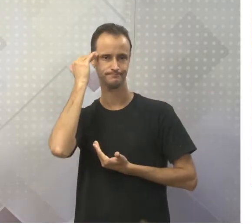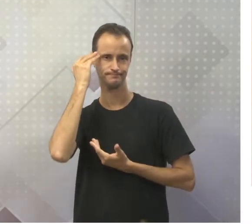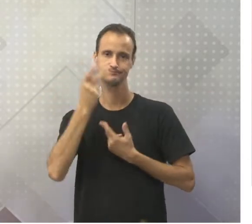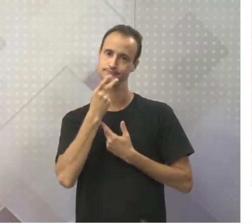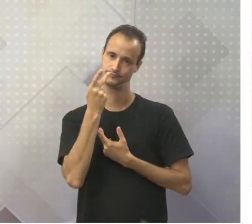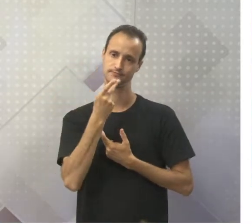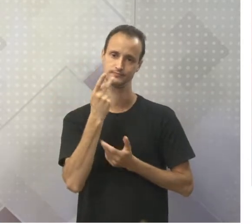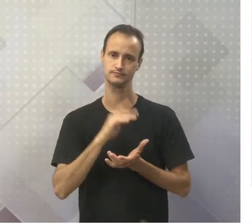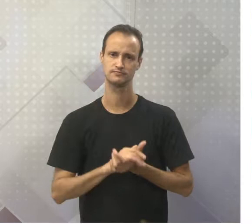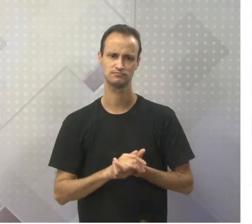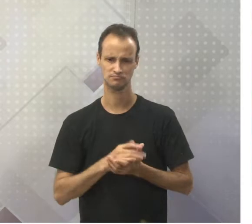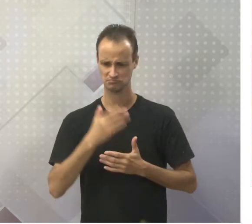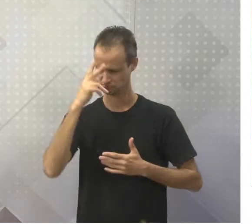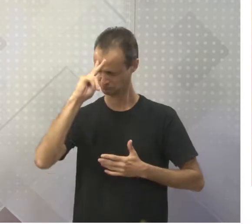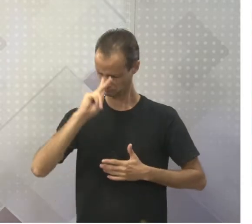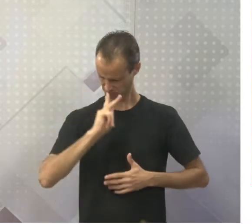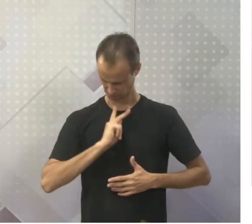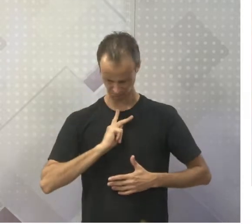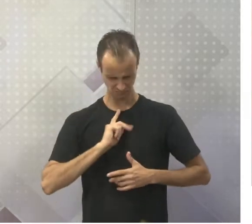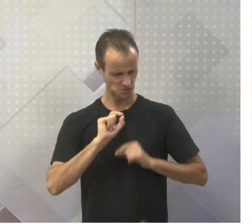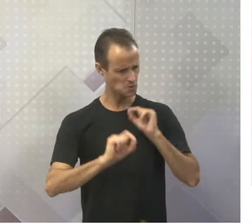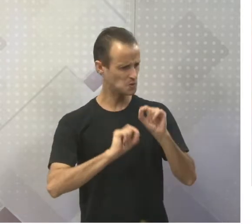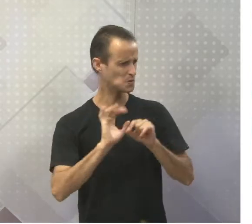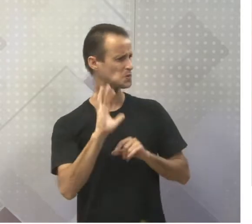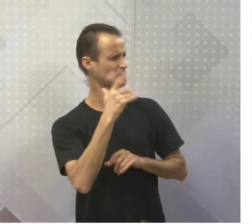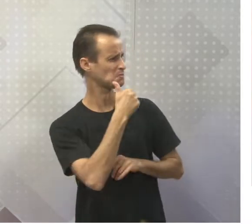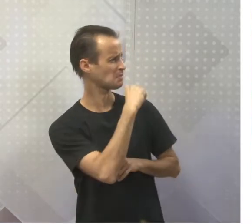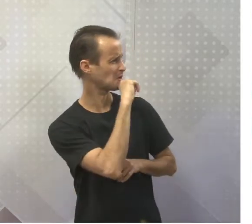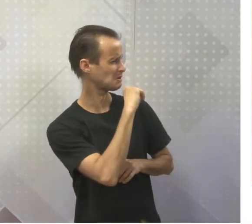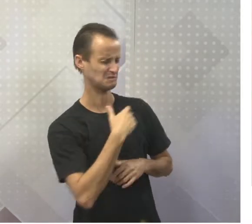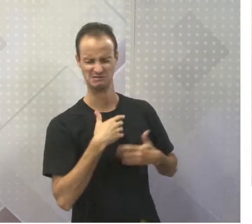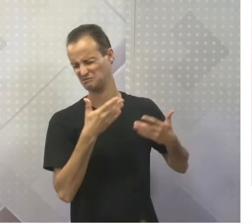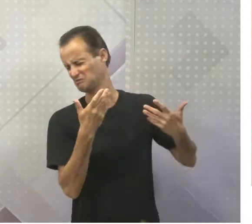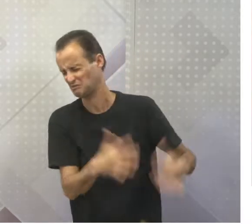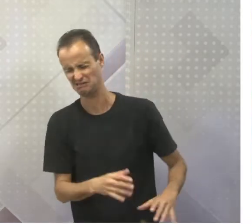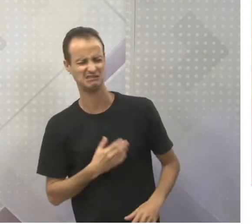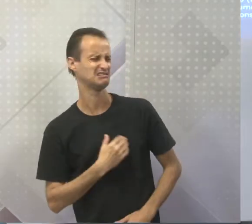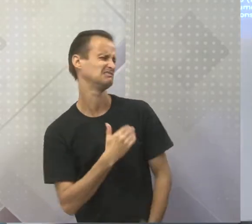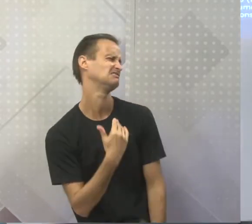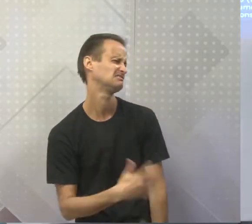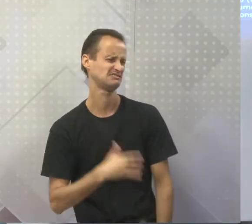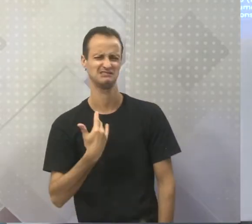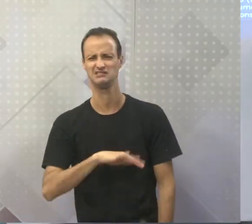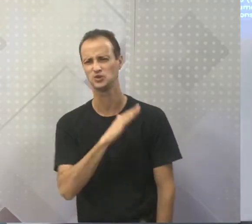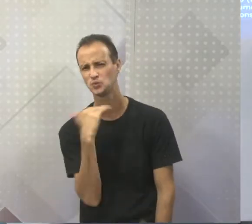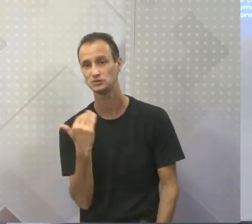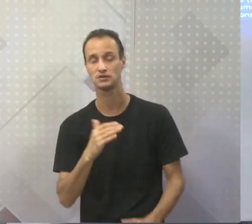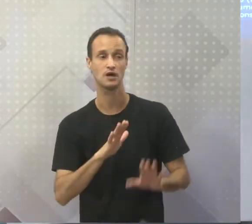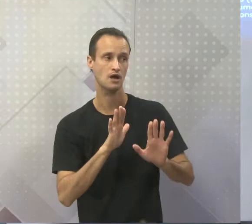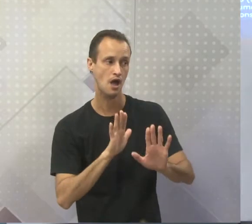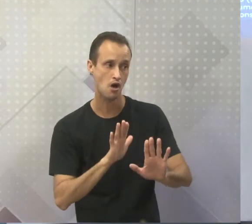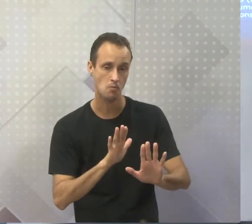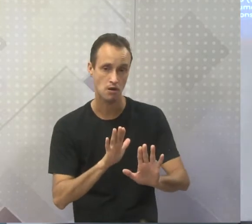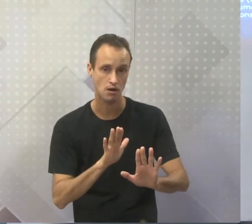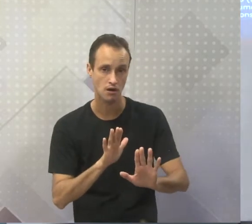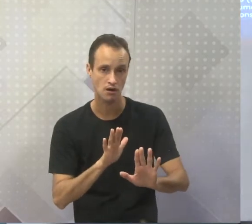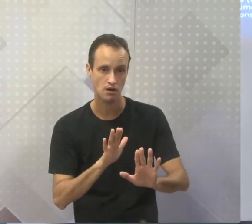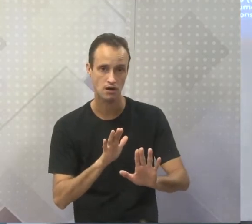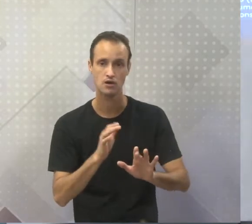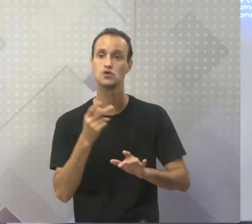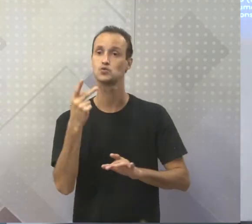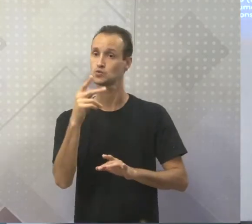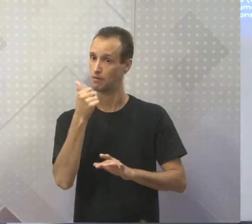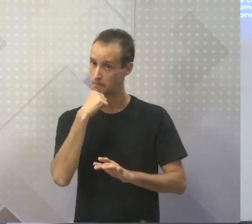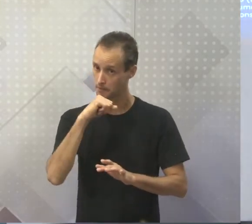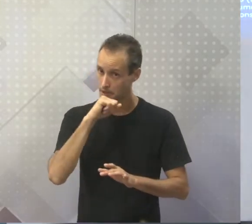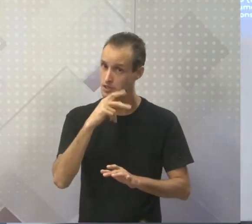o que está acontecendo comigo, mãe? Não, detesto, eu quero morrer. Bom, calma. Sua mãe passou por isso,